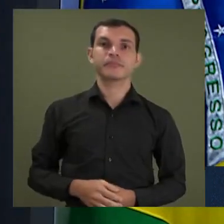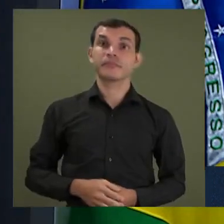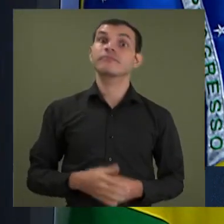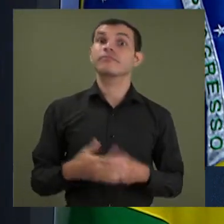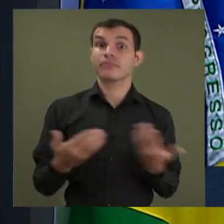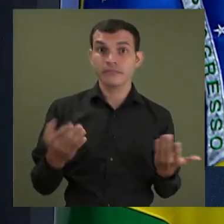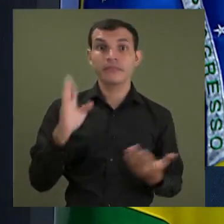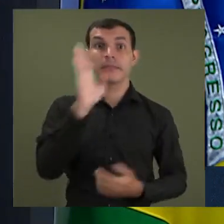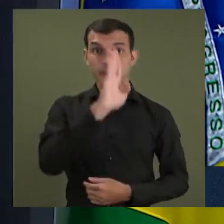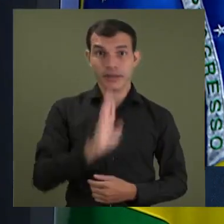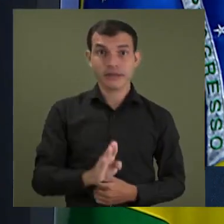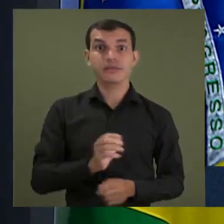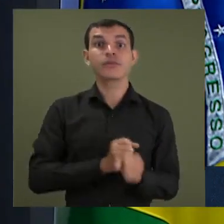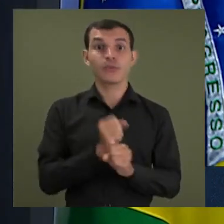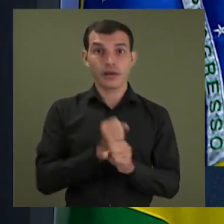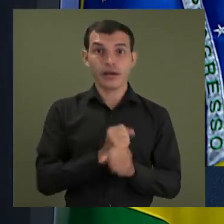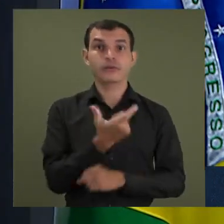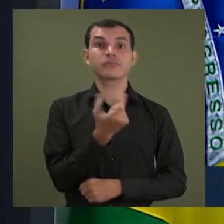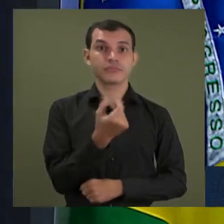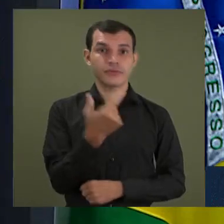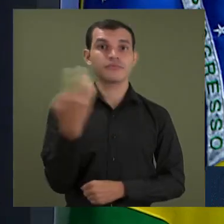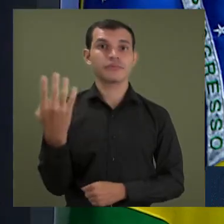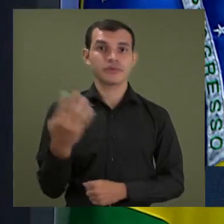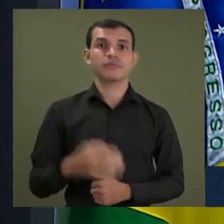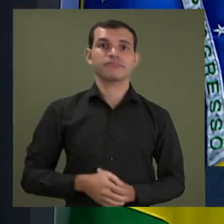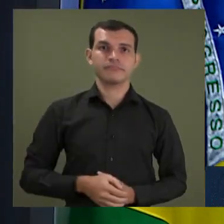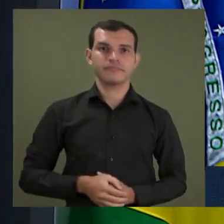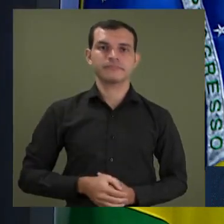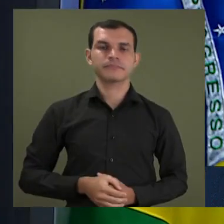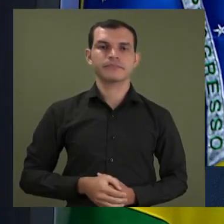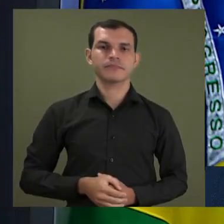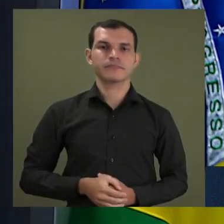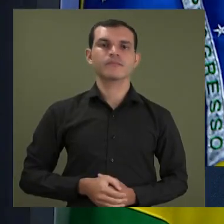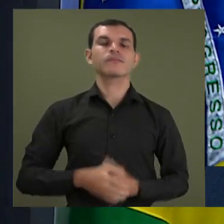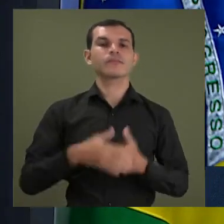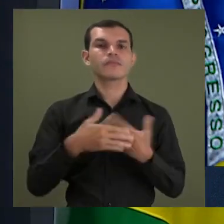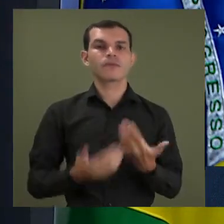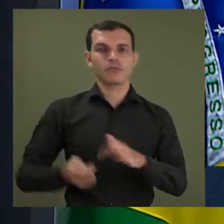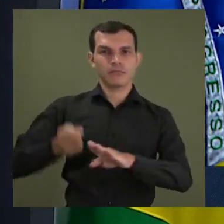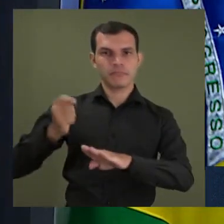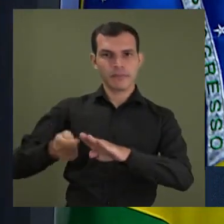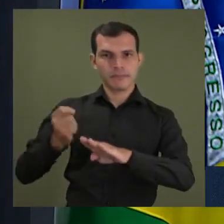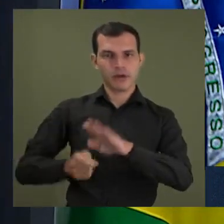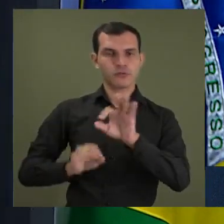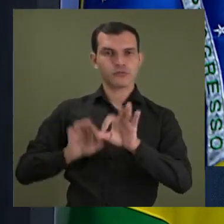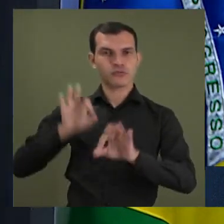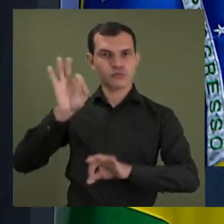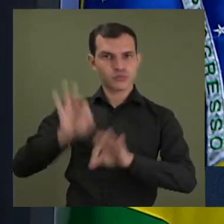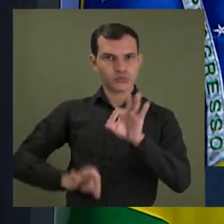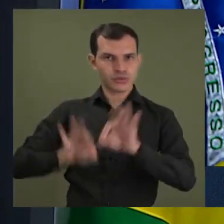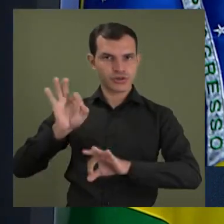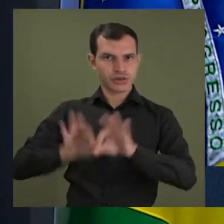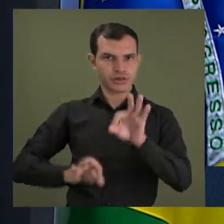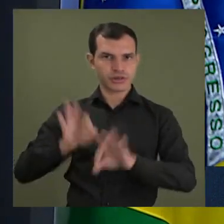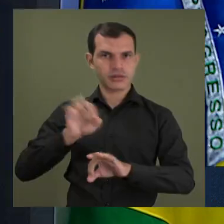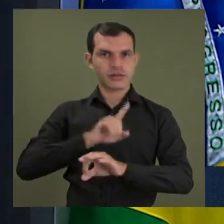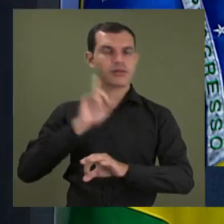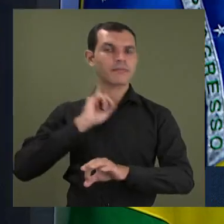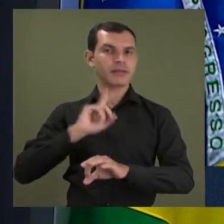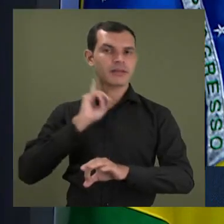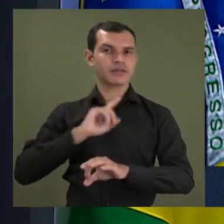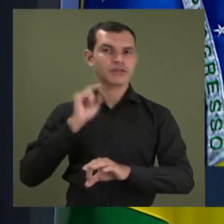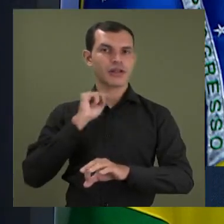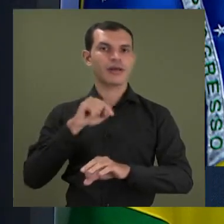Brasil, 2024. O Tribunal de Justiça de Minas Gerais, então, absolveu